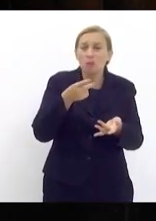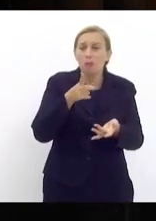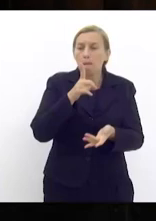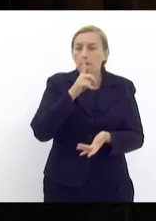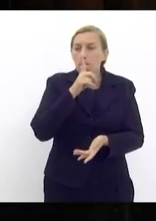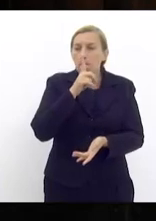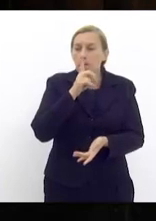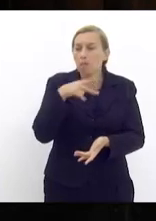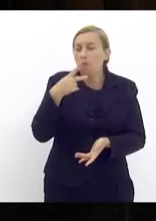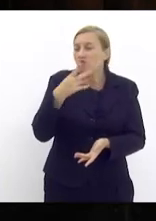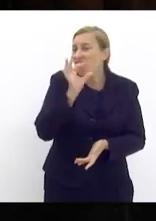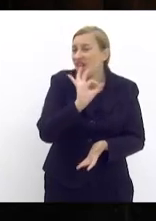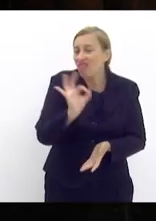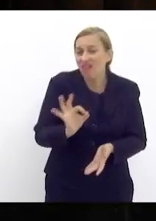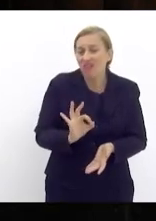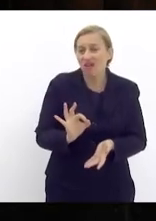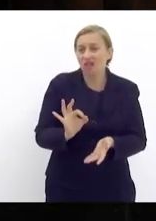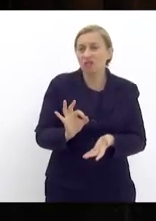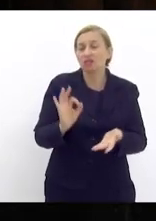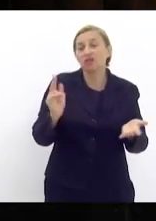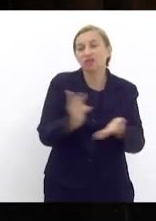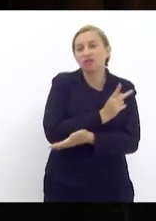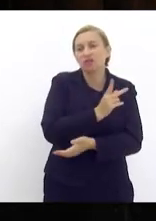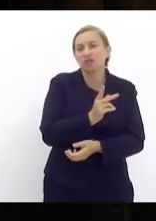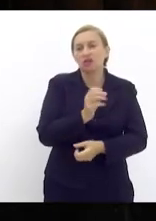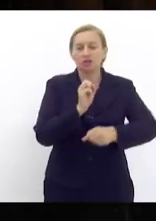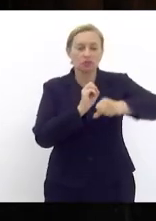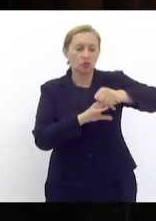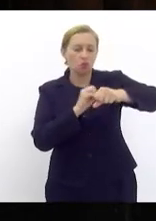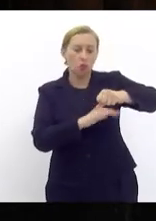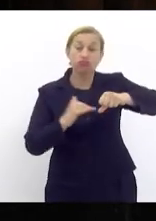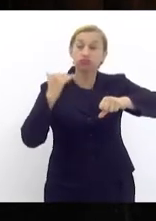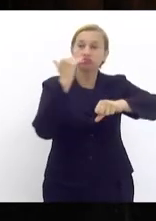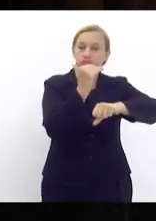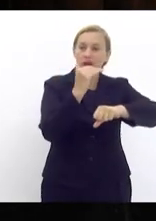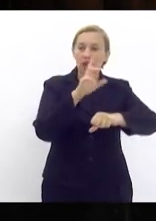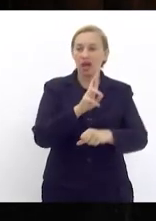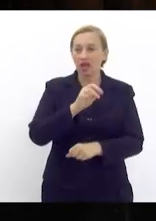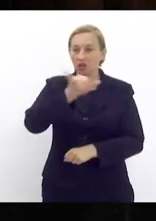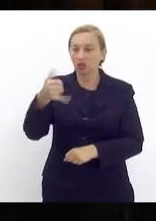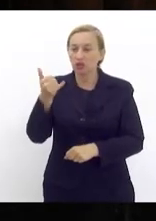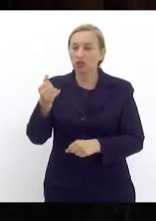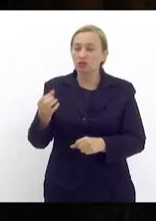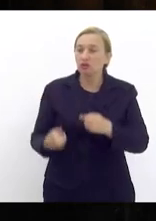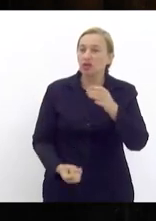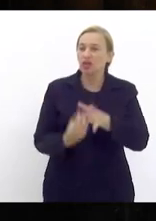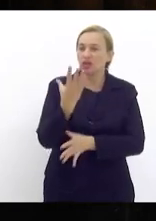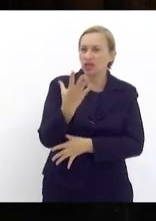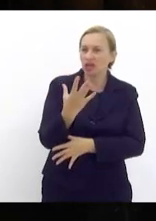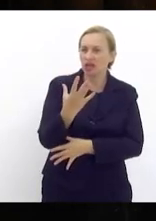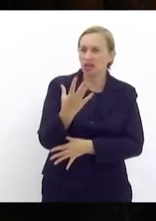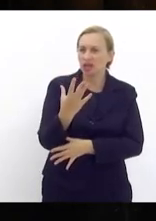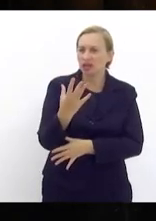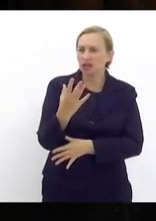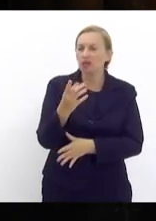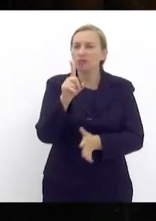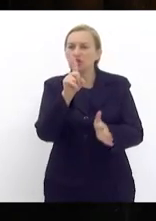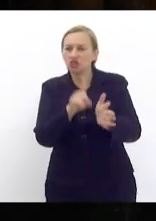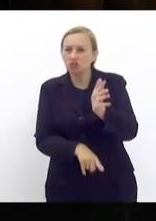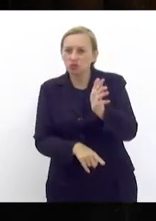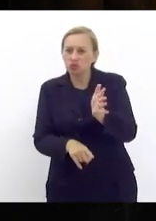com os problemas do programa Supera RJ. Um programa que foi criado para mitigar os danos da